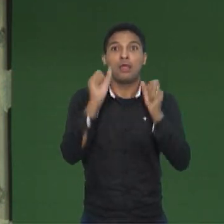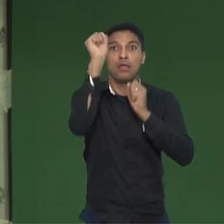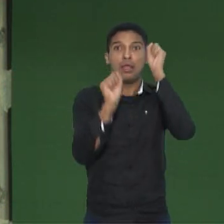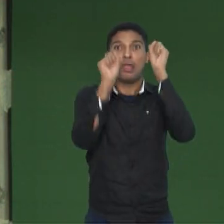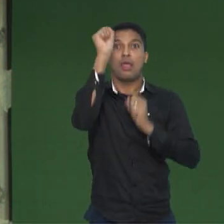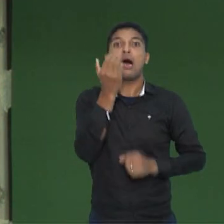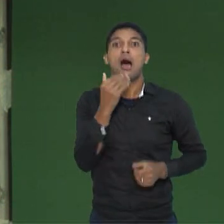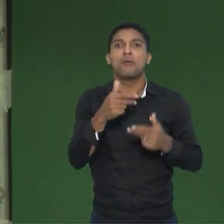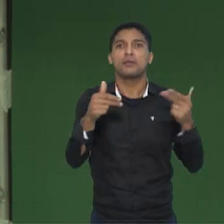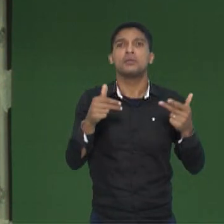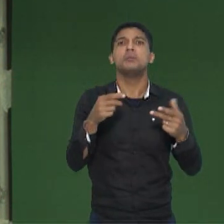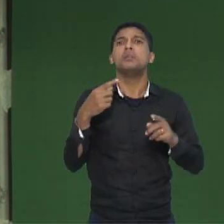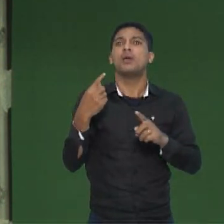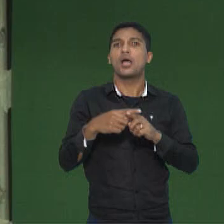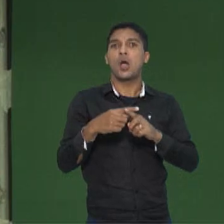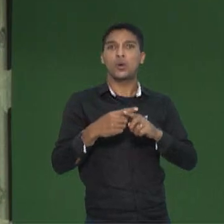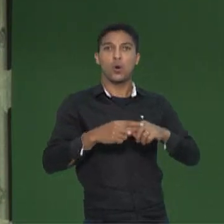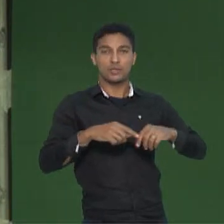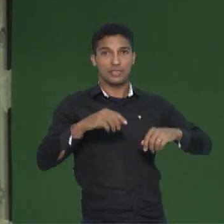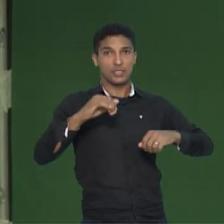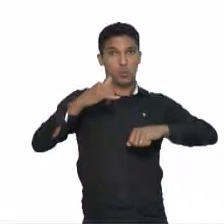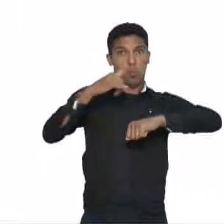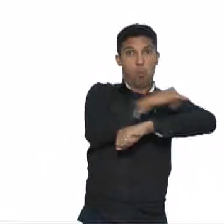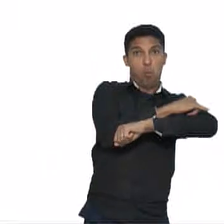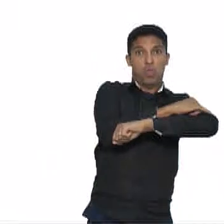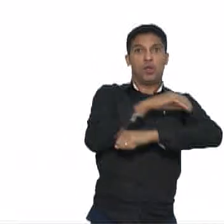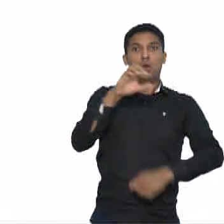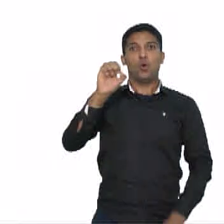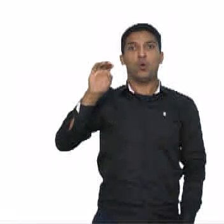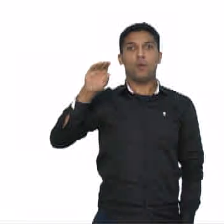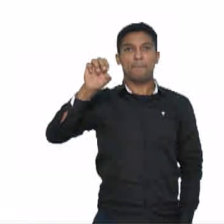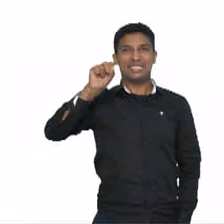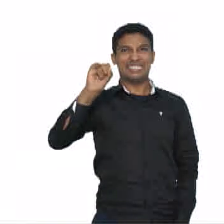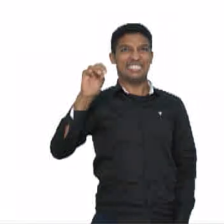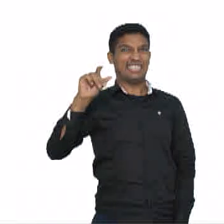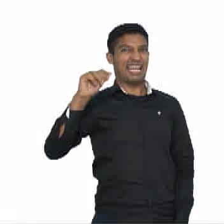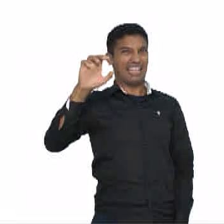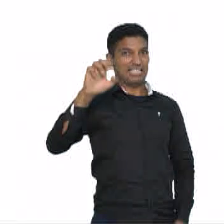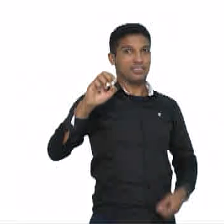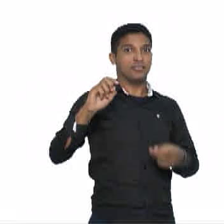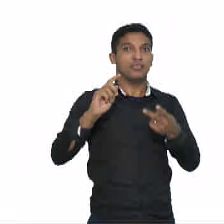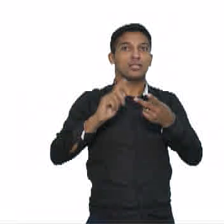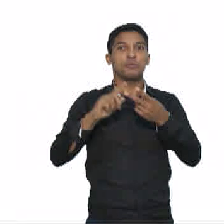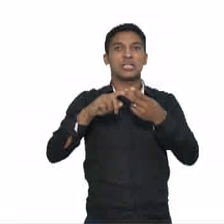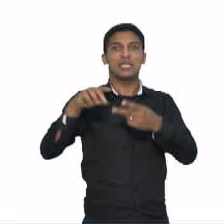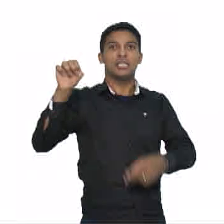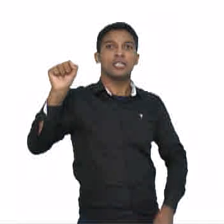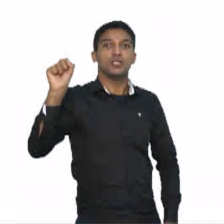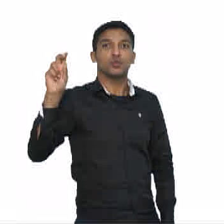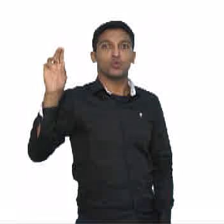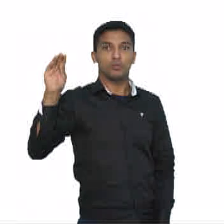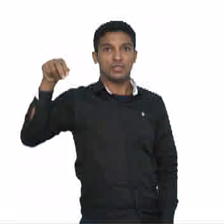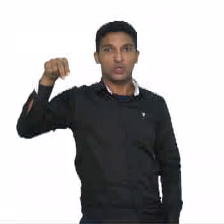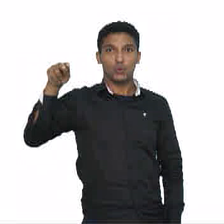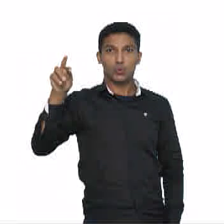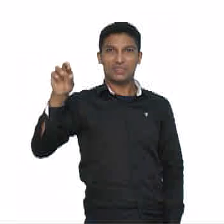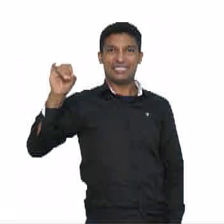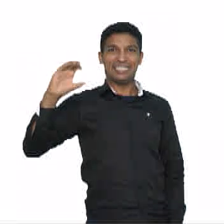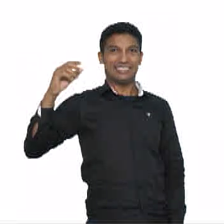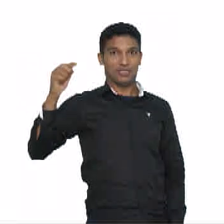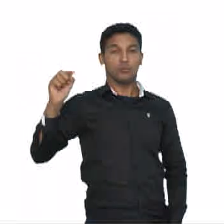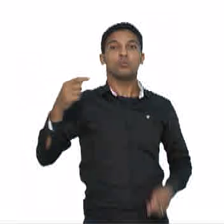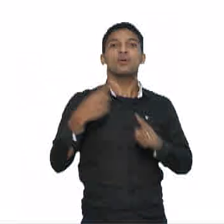primeira necessidade. Lembre-se que o espaço agrário mundial, a agricultura na história da humanidade, os sistemas de produção agrícola,